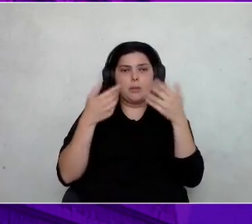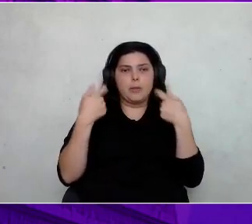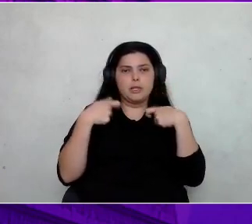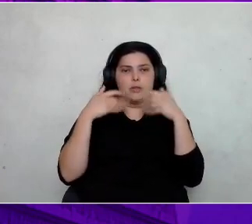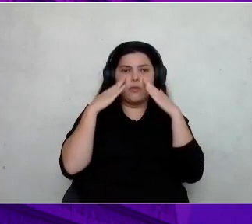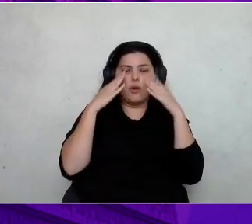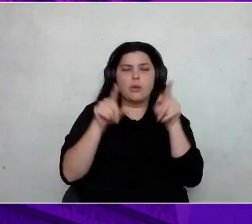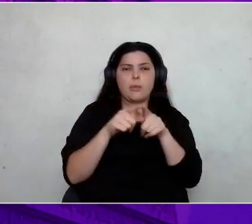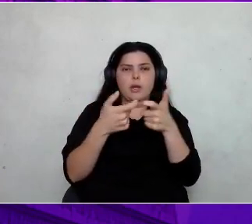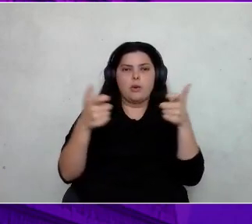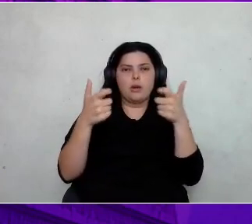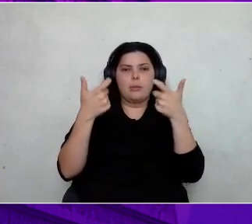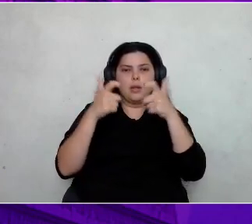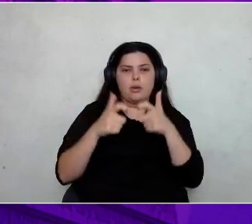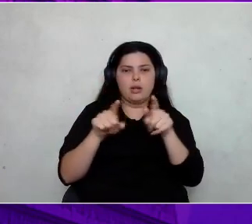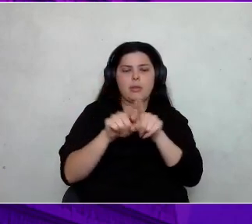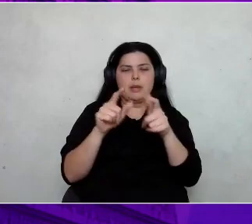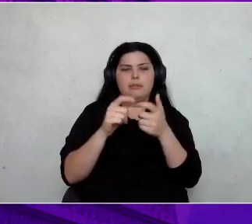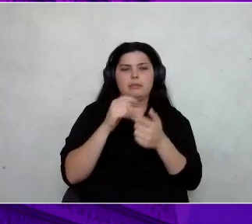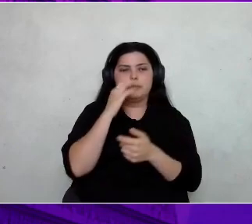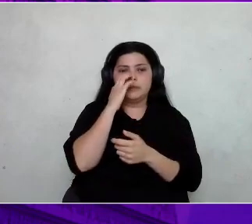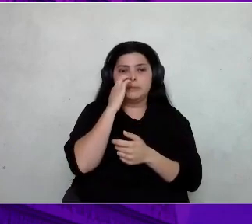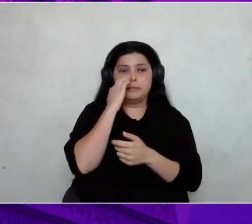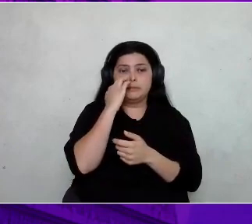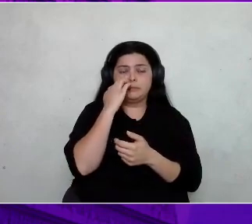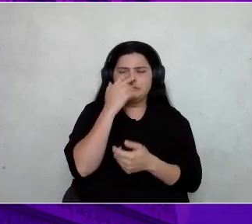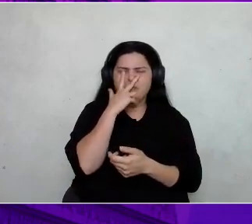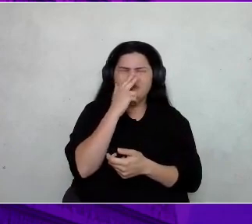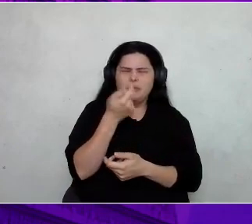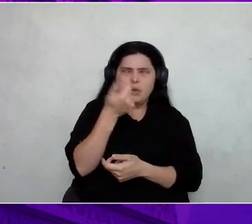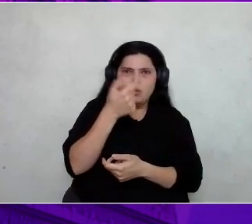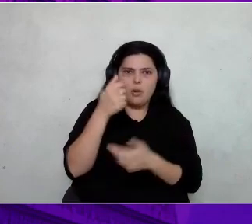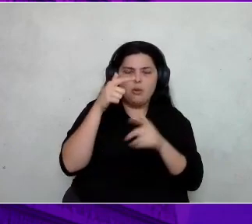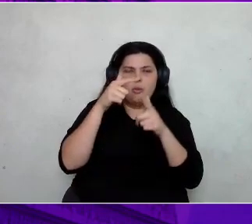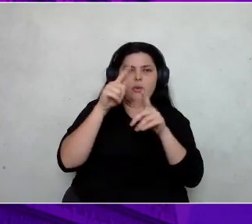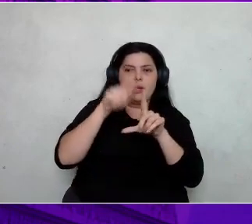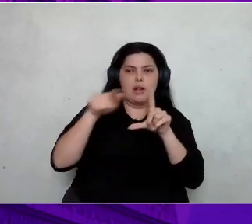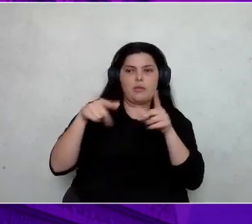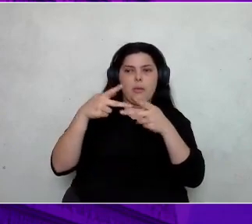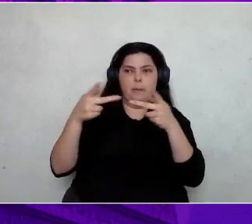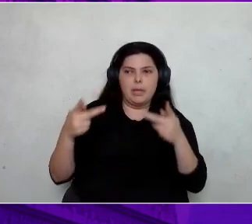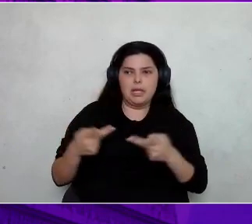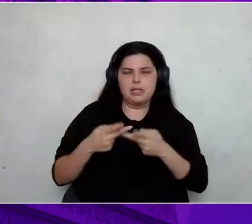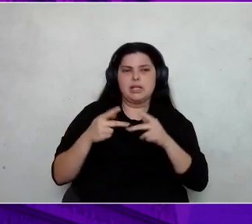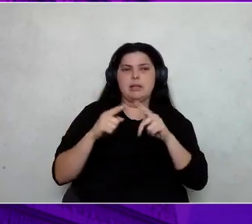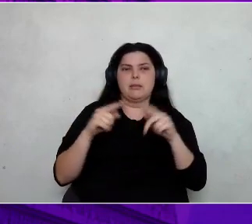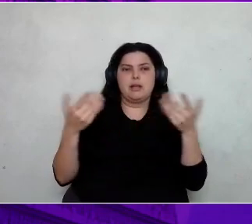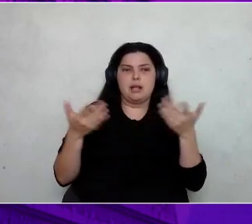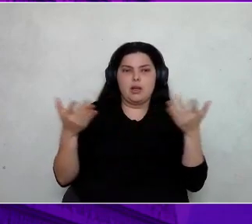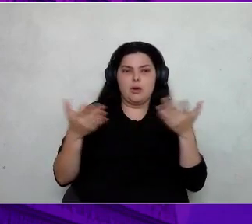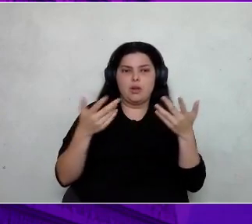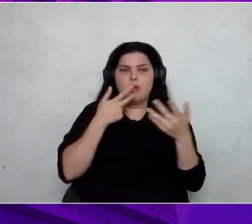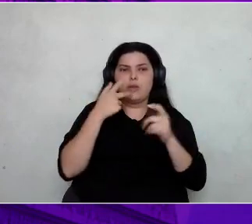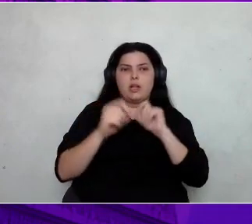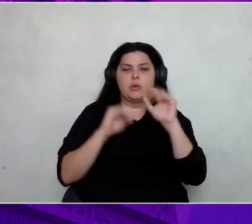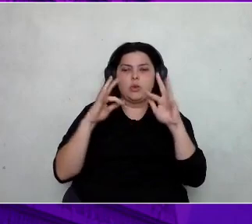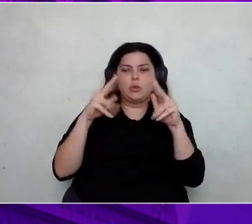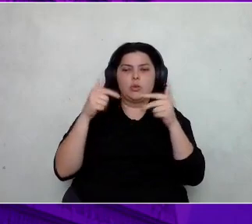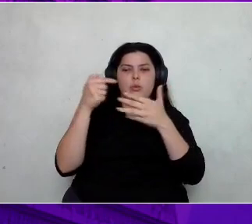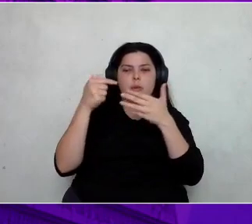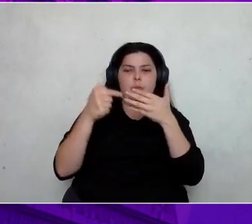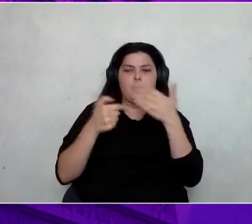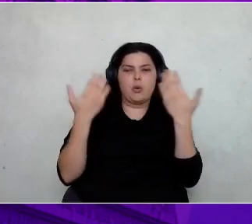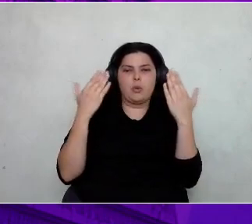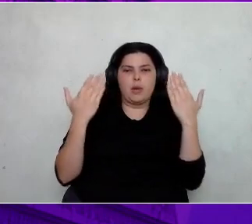menor, maioria. Bem parecido com o que era o gráfico de pizza antes, mas agora a gente está falando de todas as questões comparadas.